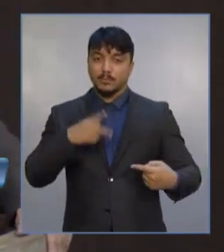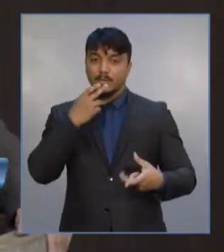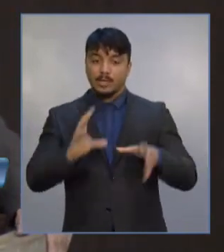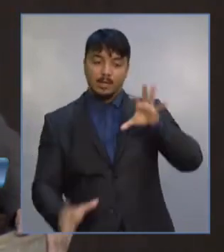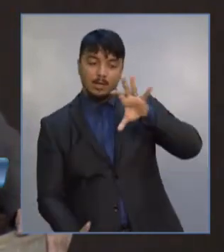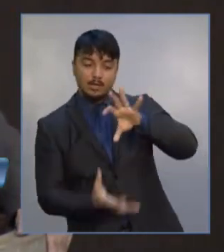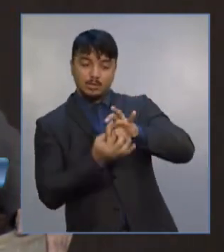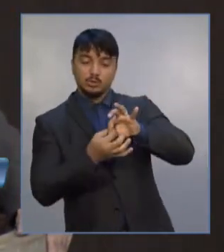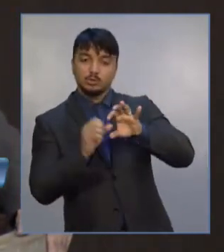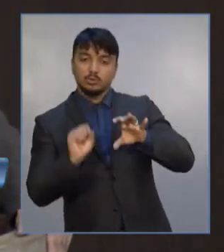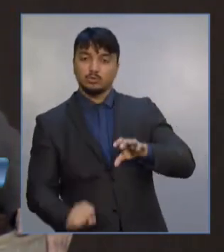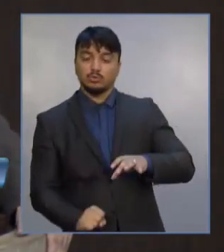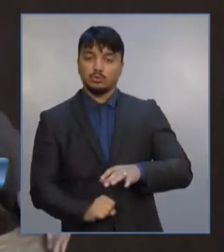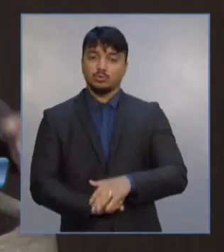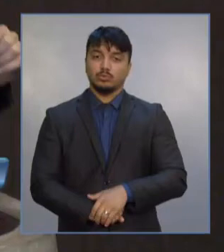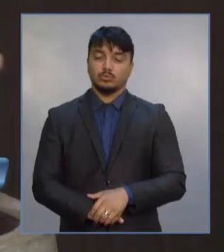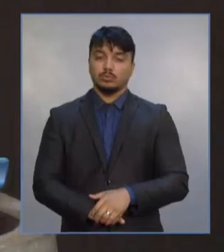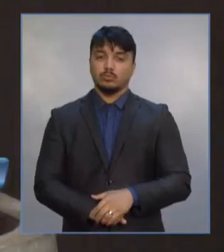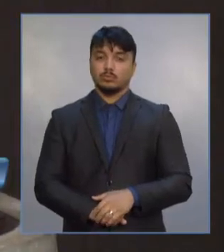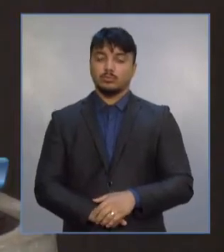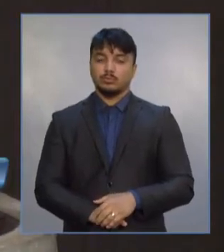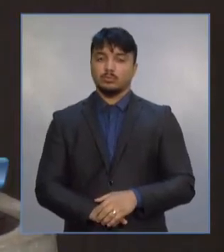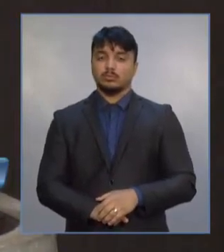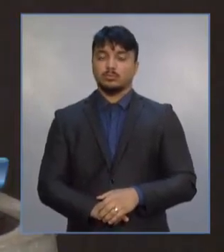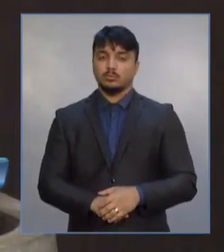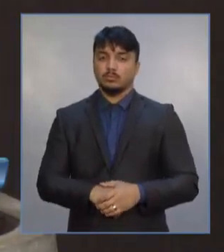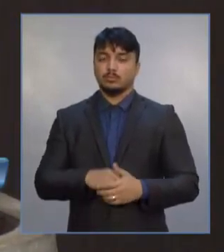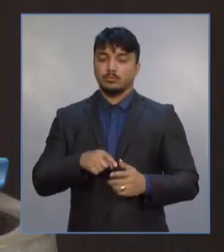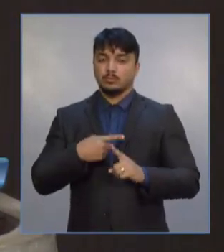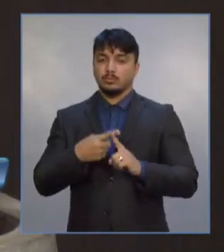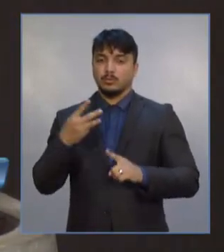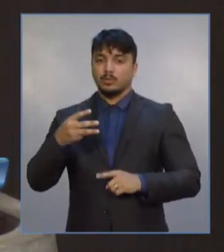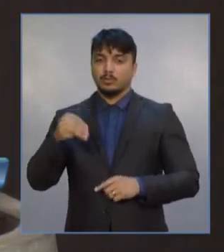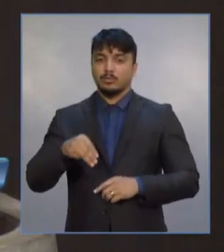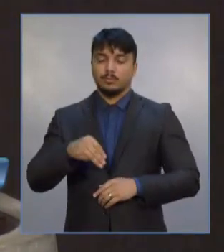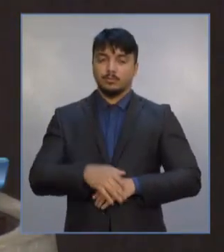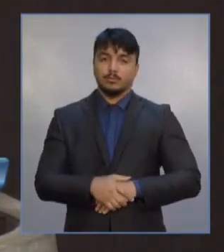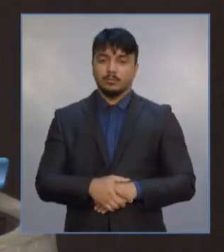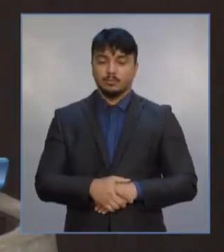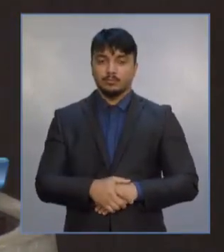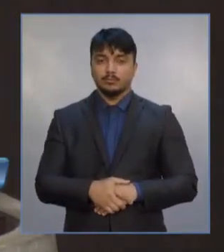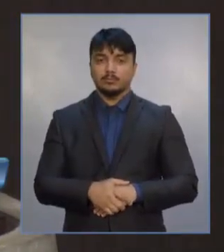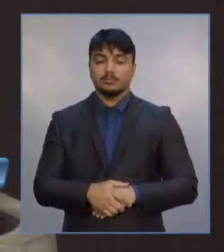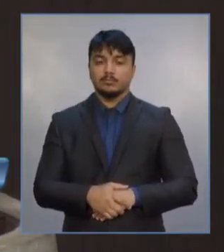hemisfério sul. Deputado, isso é sobretudo importante. Obrigado. Rosário.